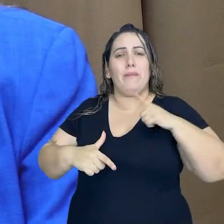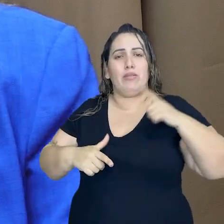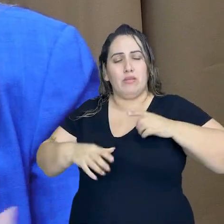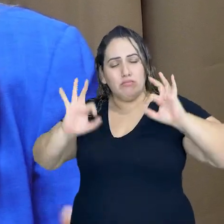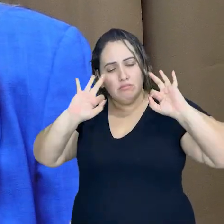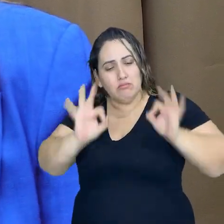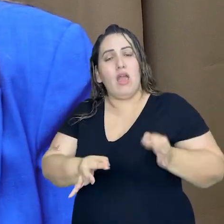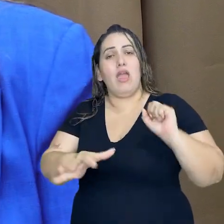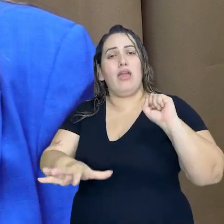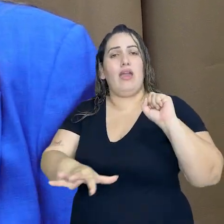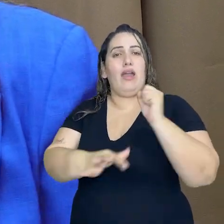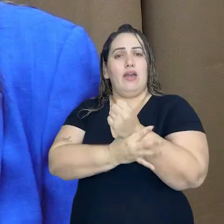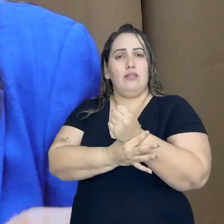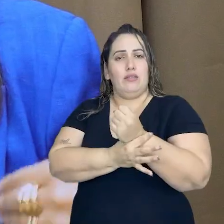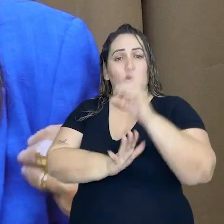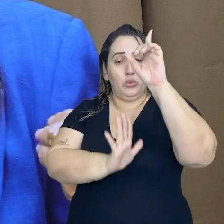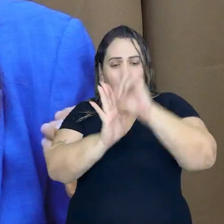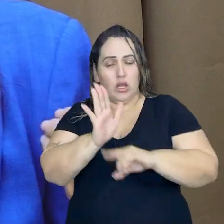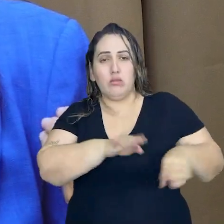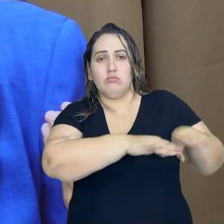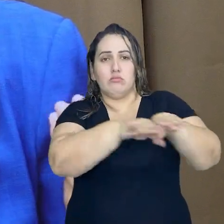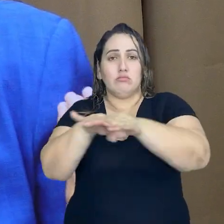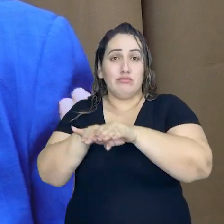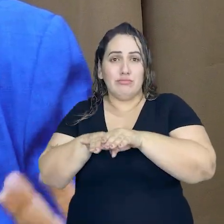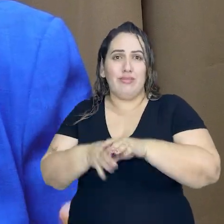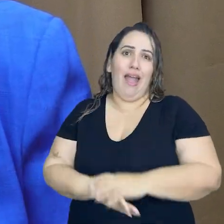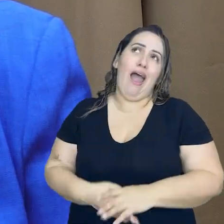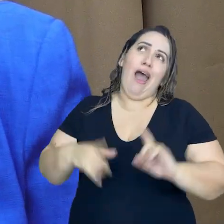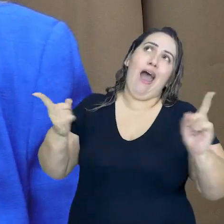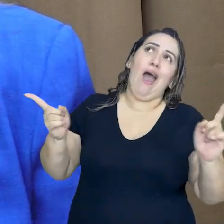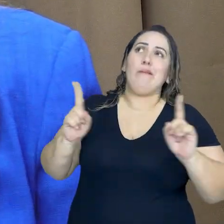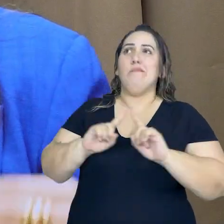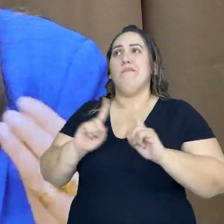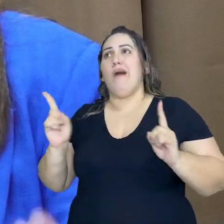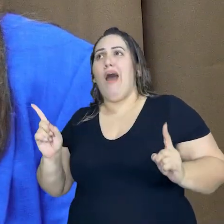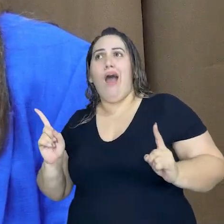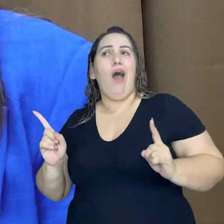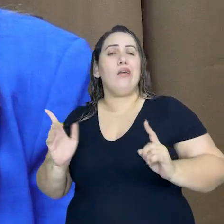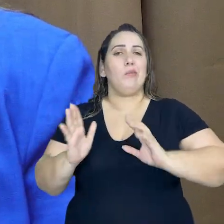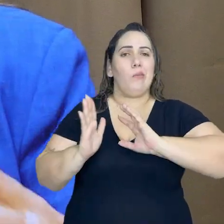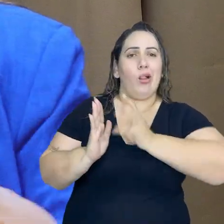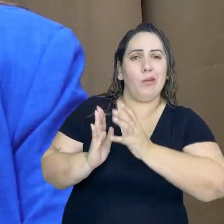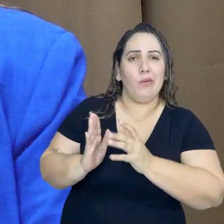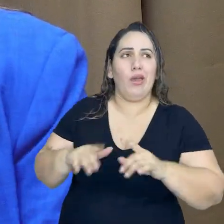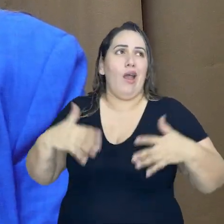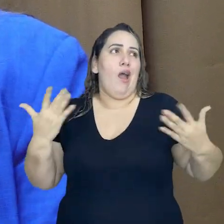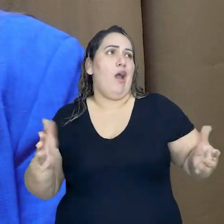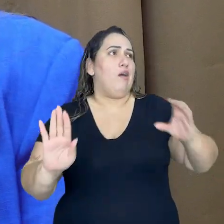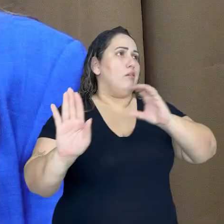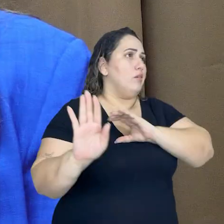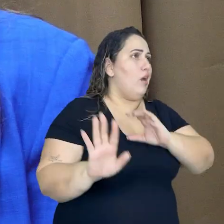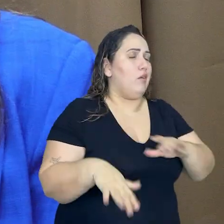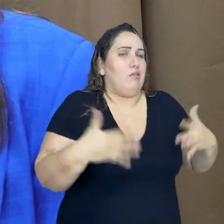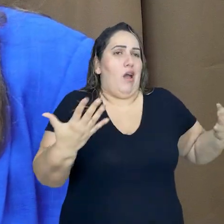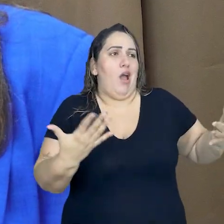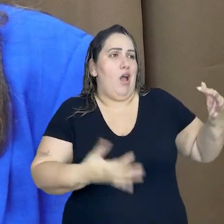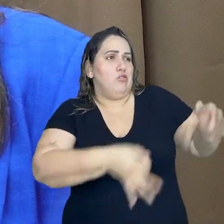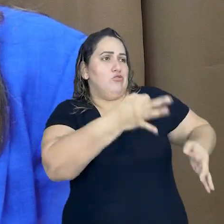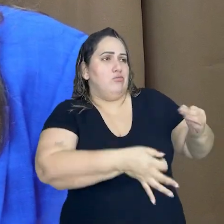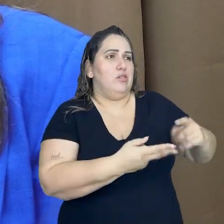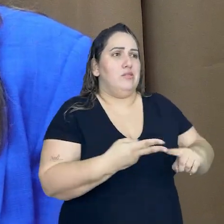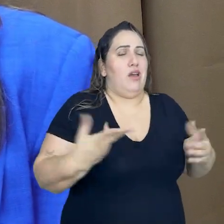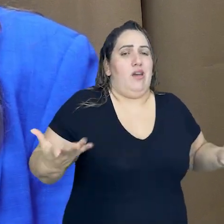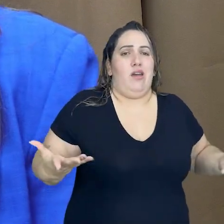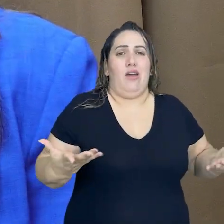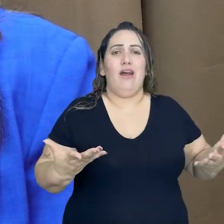parlamentar, diz que não, eles estão, no caso, legislando e não podem, então interferência de poderes, mas assim,